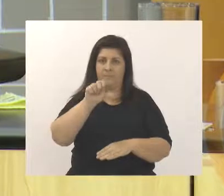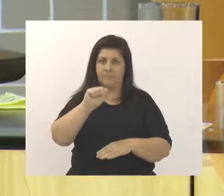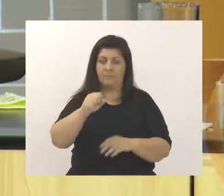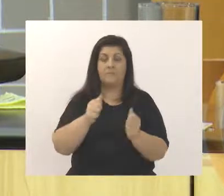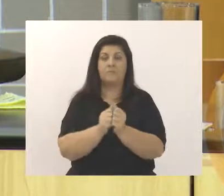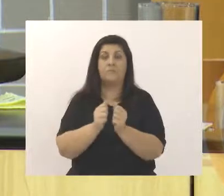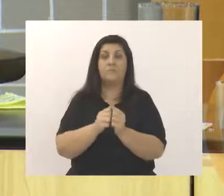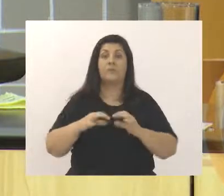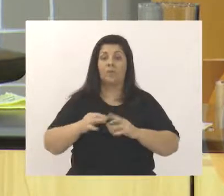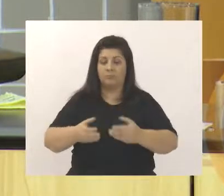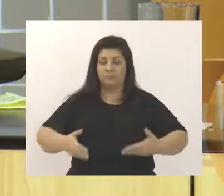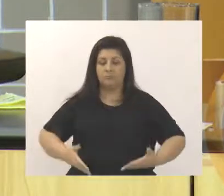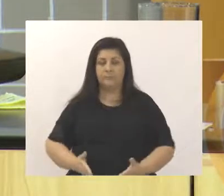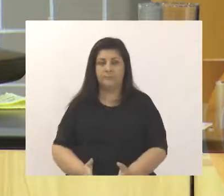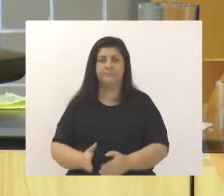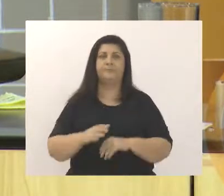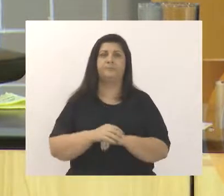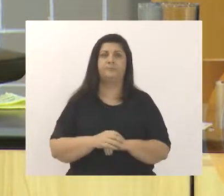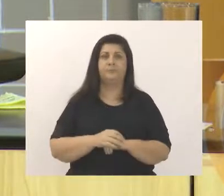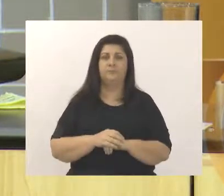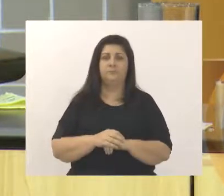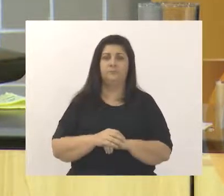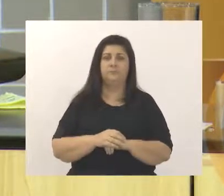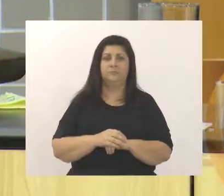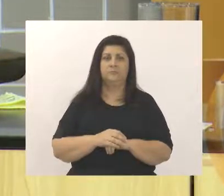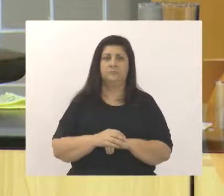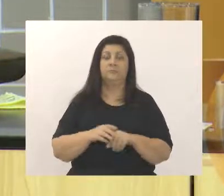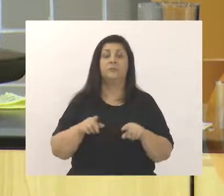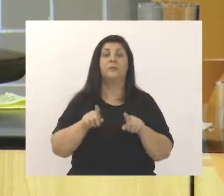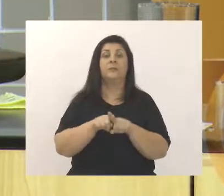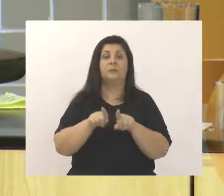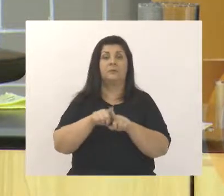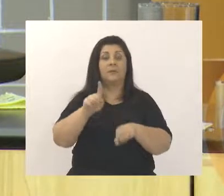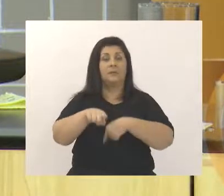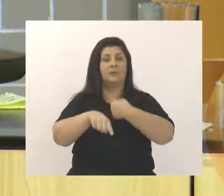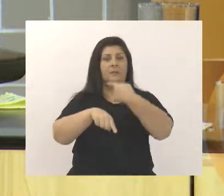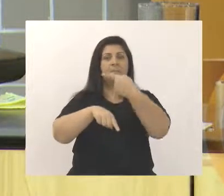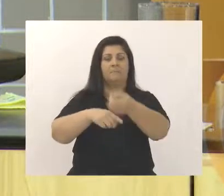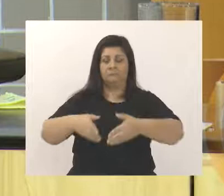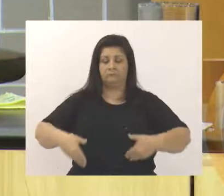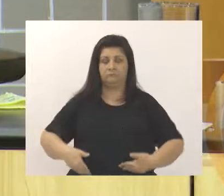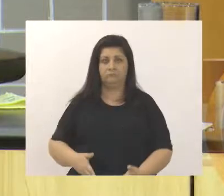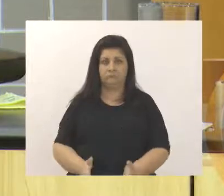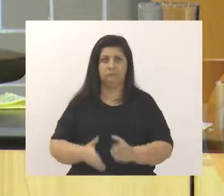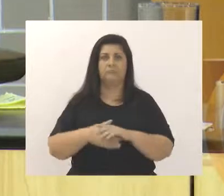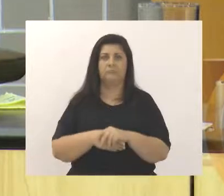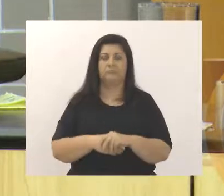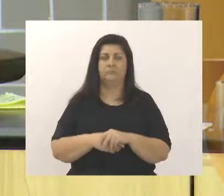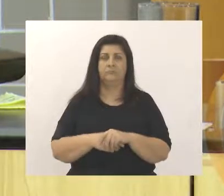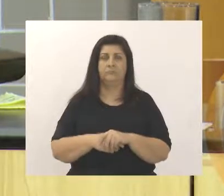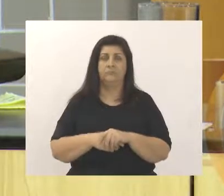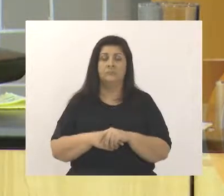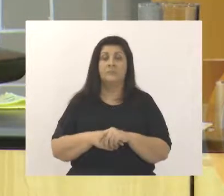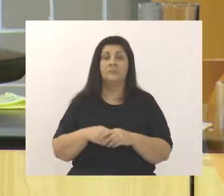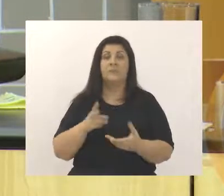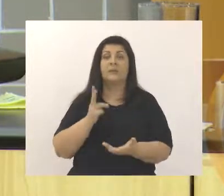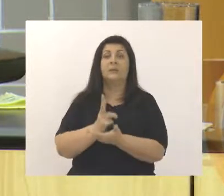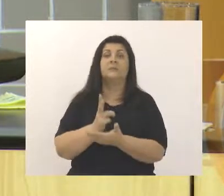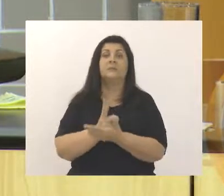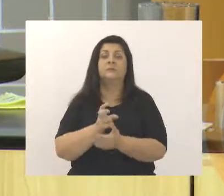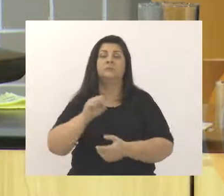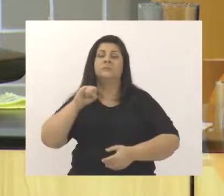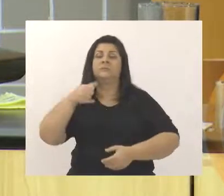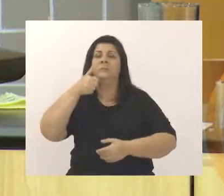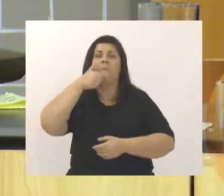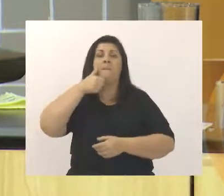de trabalho de parto, parto e pós-parto imediato, sempre que